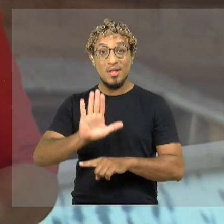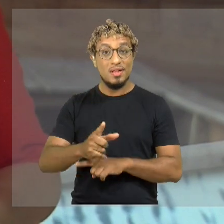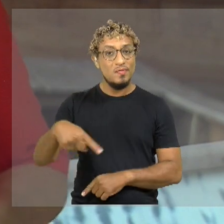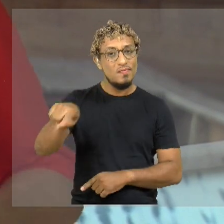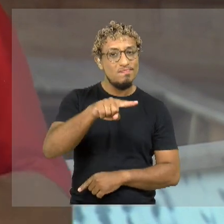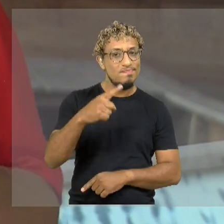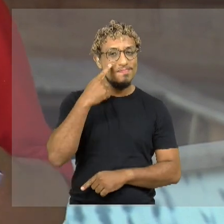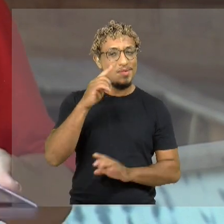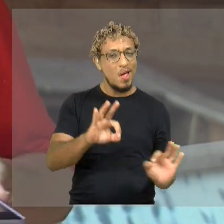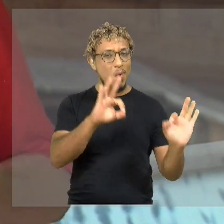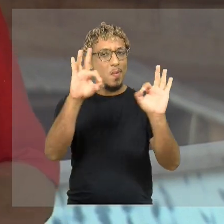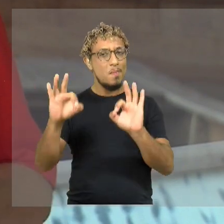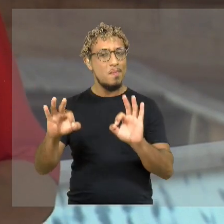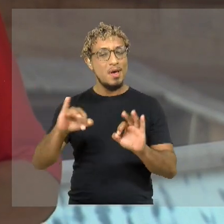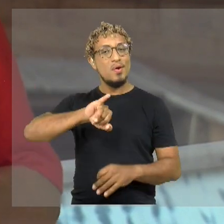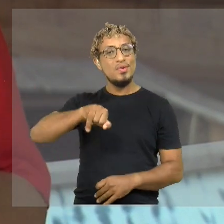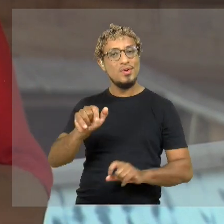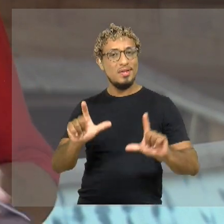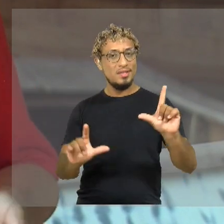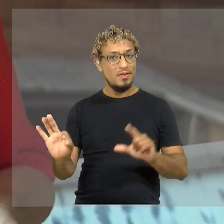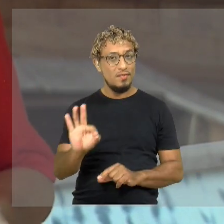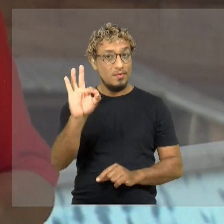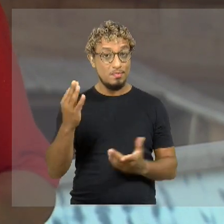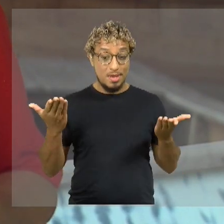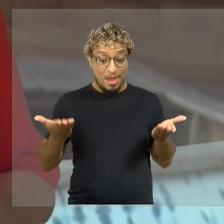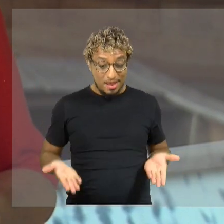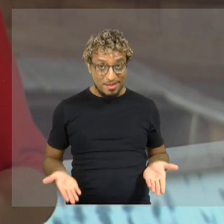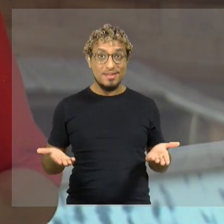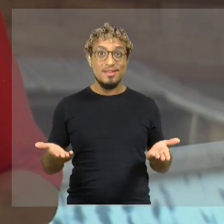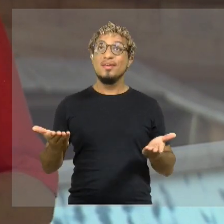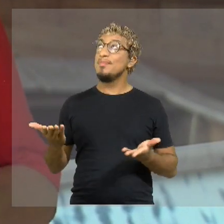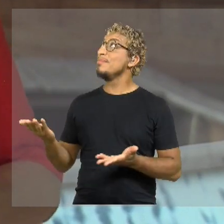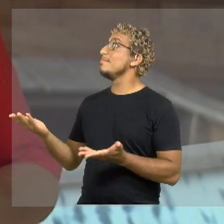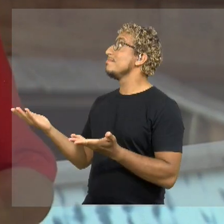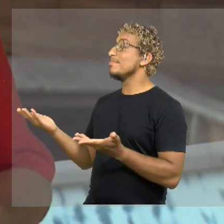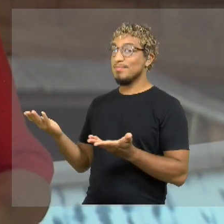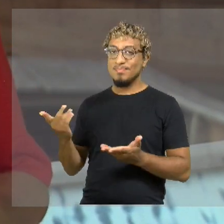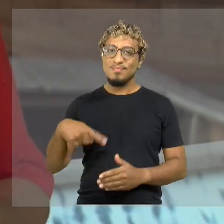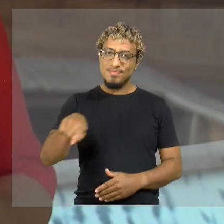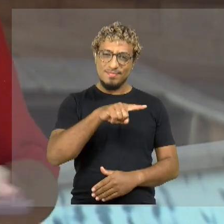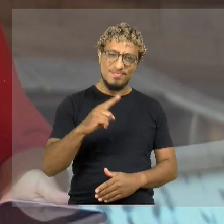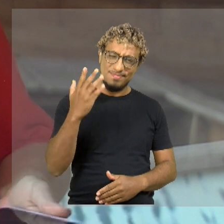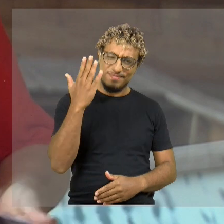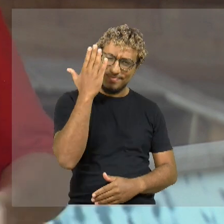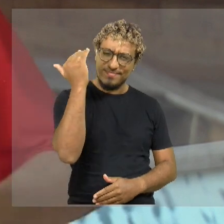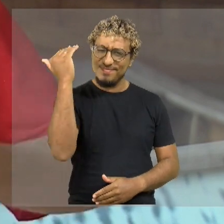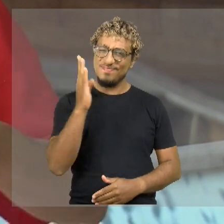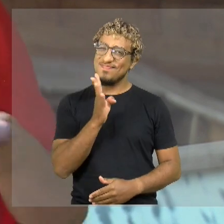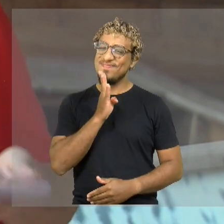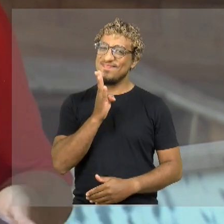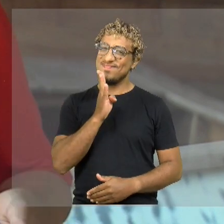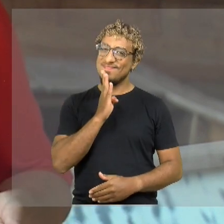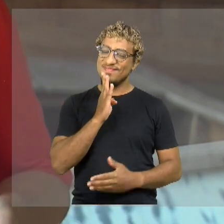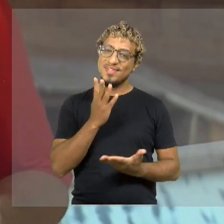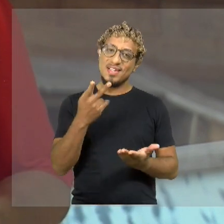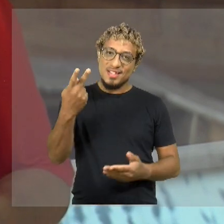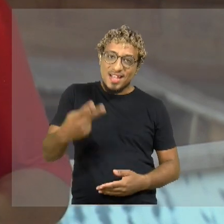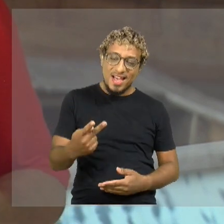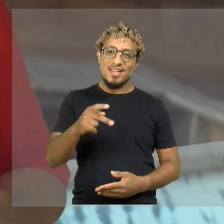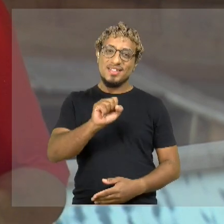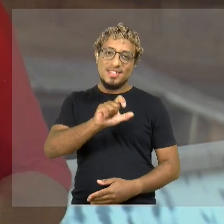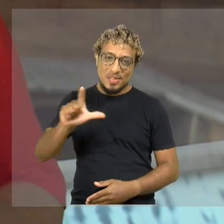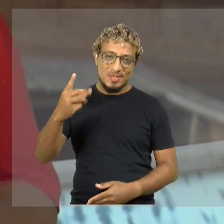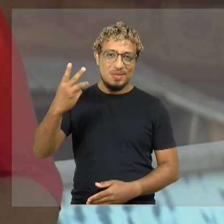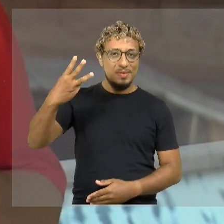JTV UFMA. Estou falando aqui direto do Estaleiro Escola, esse lugar que é bastante conhecido dos ludovicenses, dos maranhenses, e que